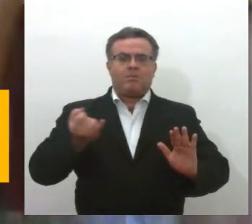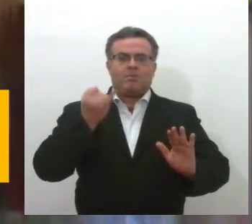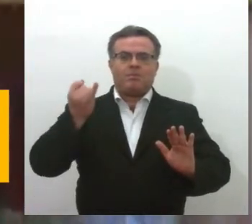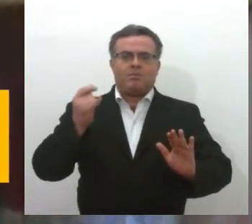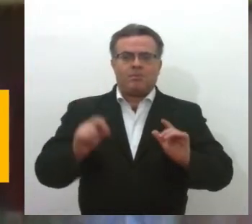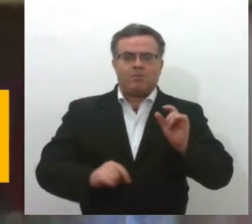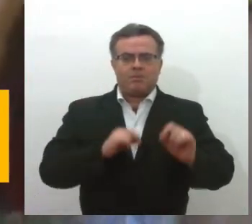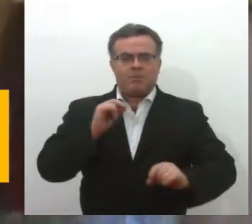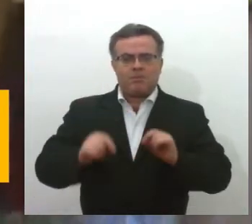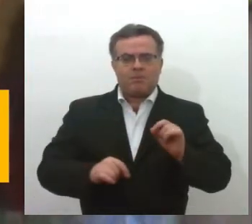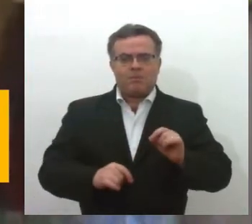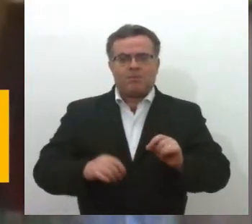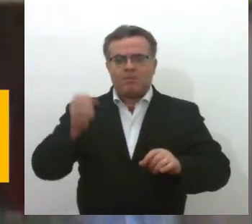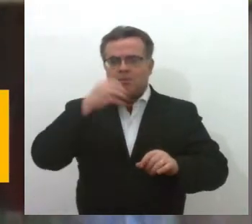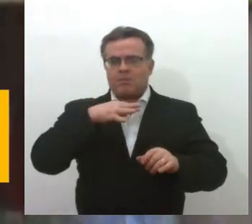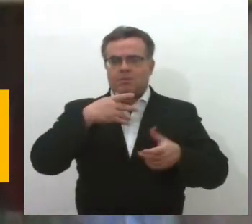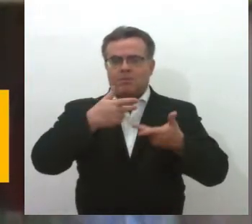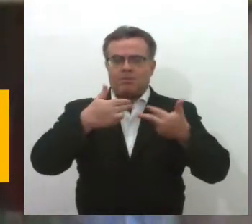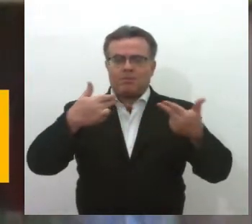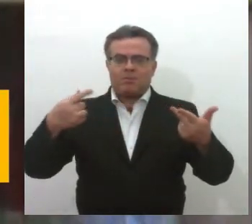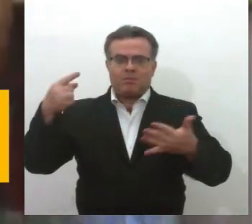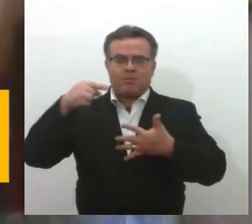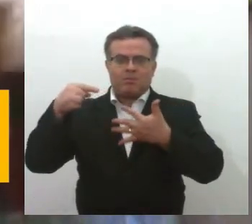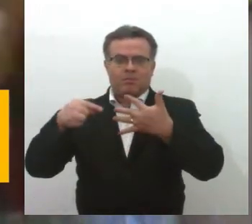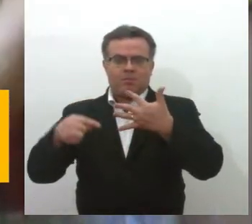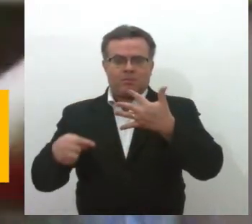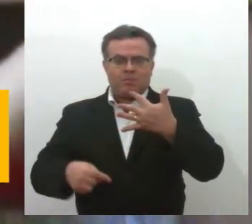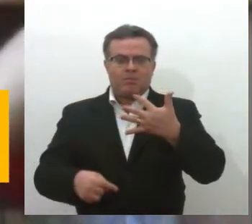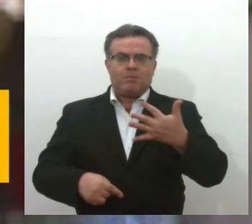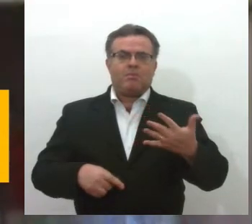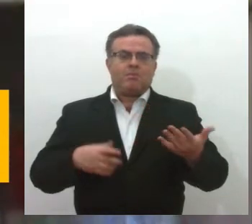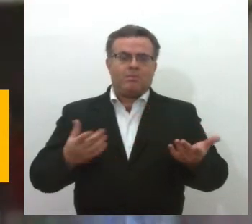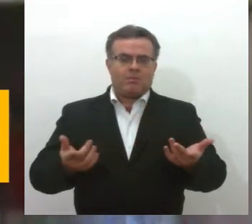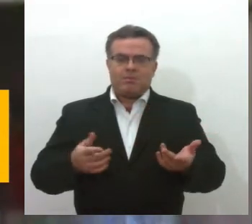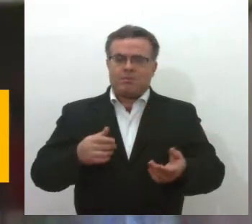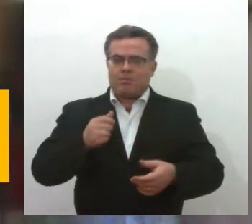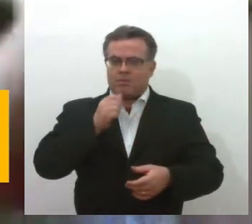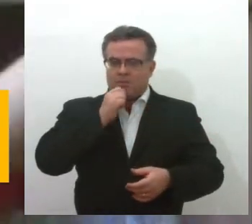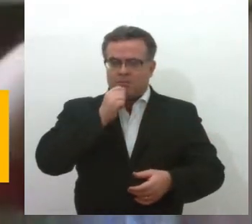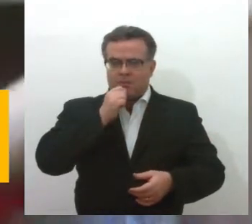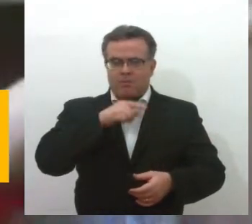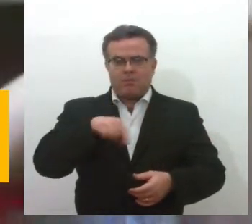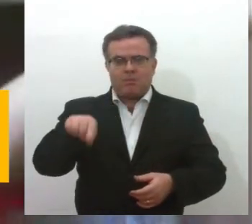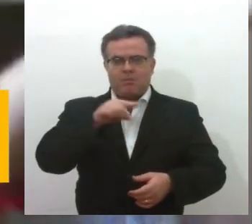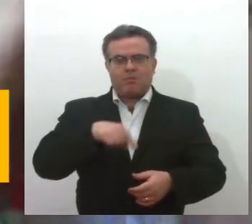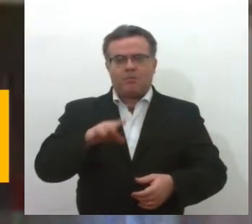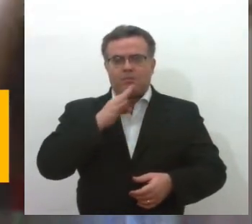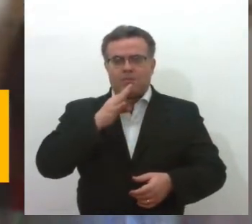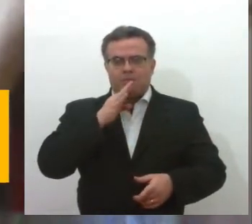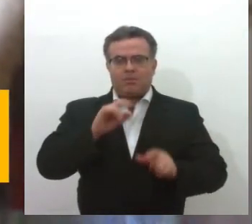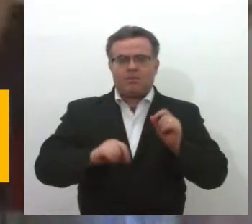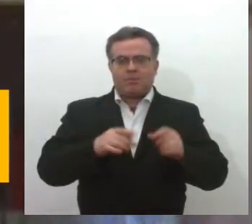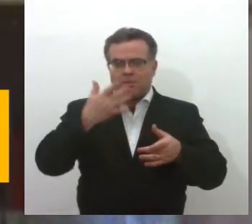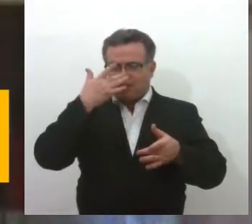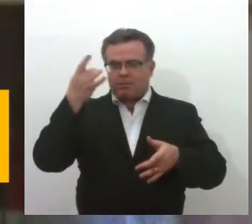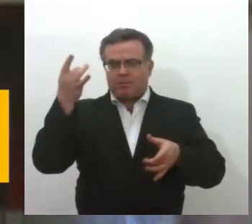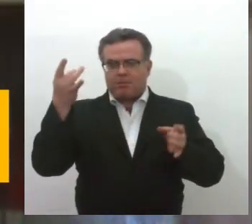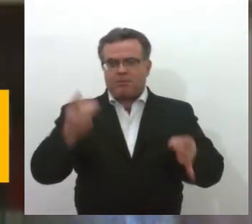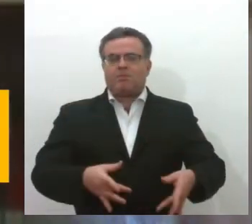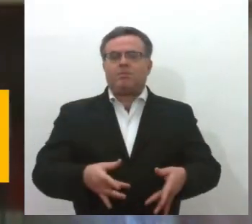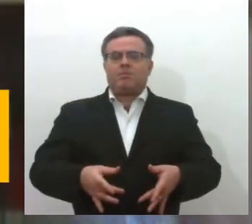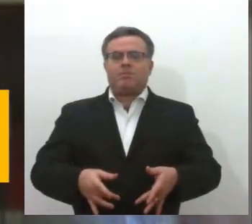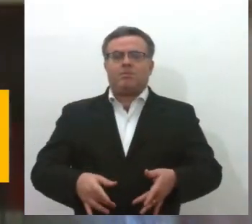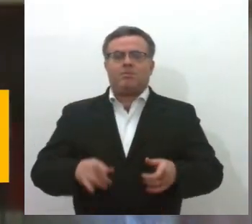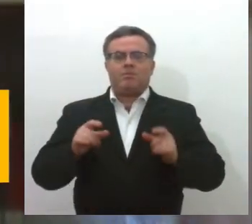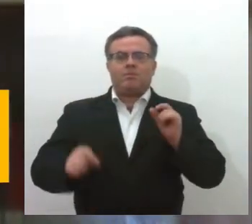maus-tratos ele é muito amplo. E aí eu vou trazer um exemplo de que muitas pessoas ainda não têm conhecimento. O crime de abandono. Abandono não seria